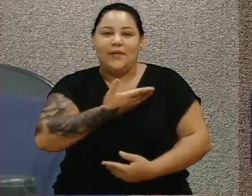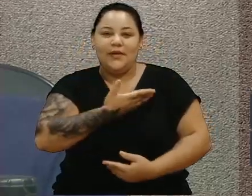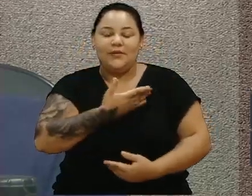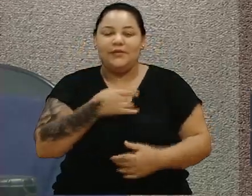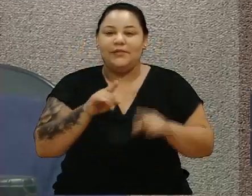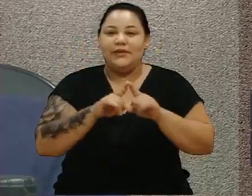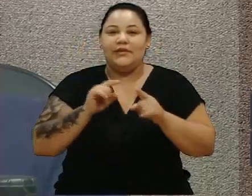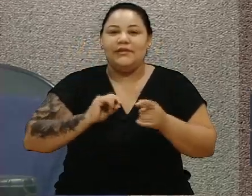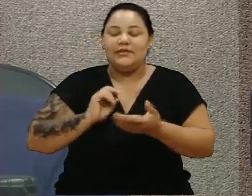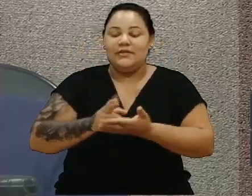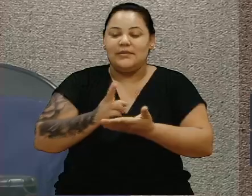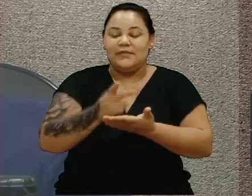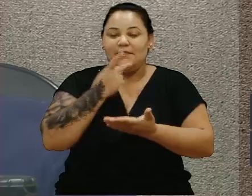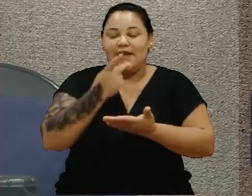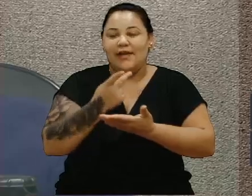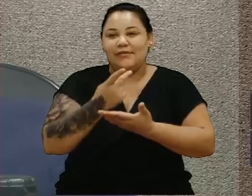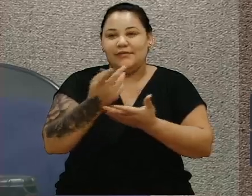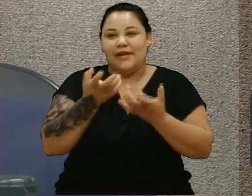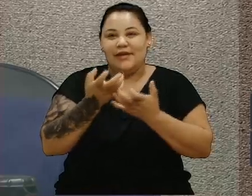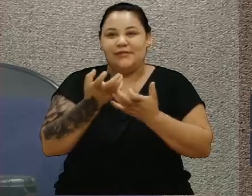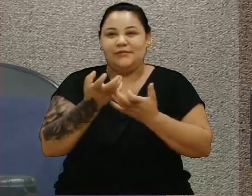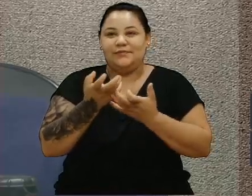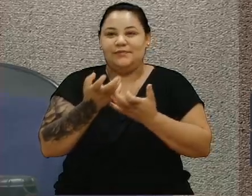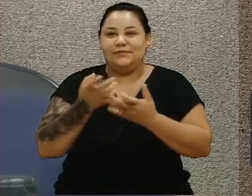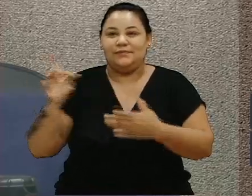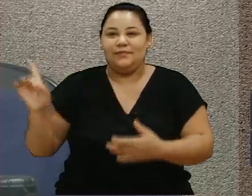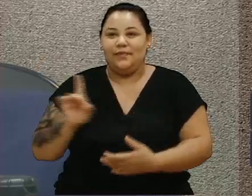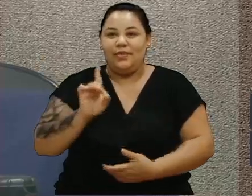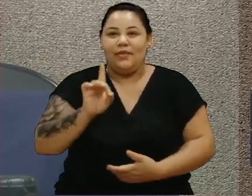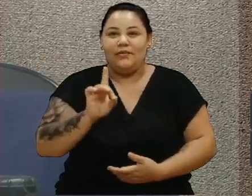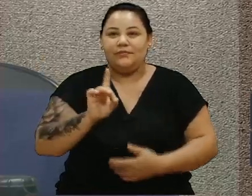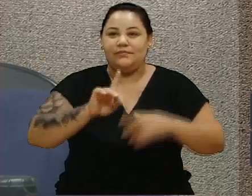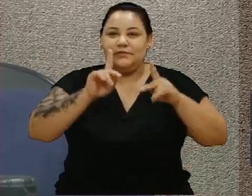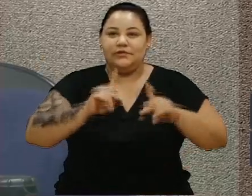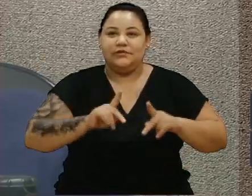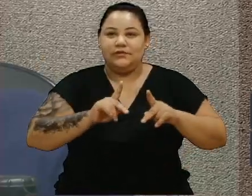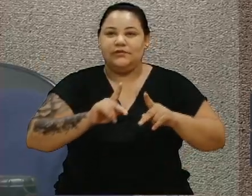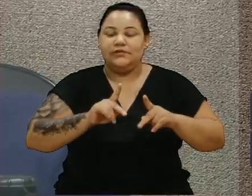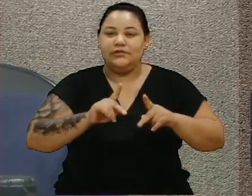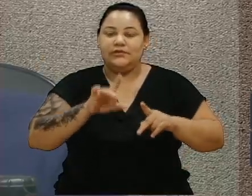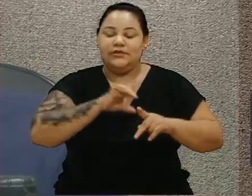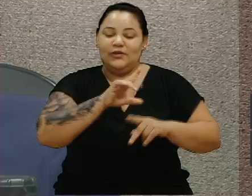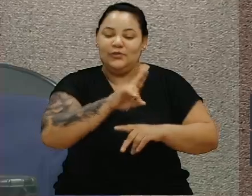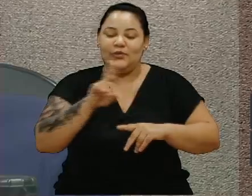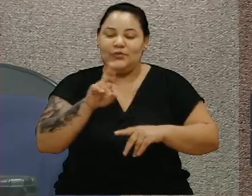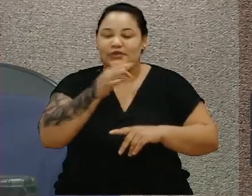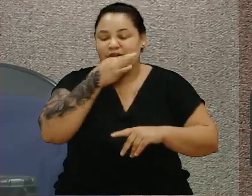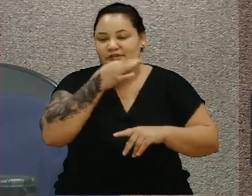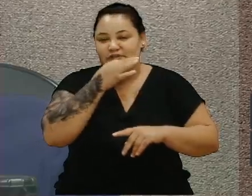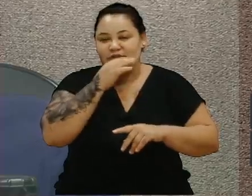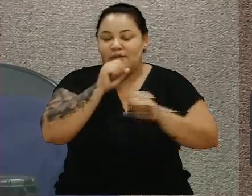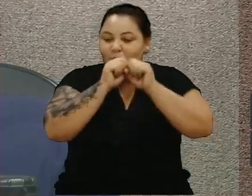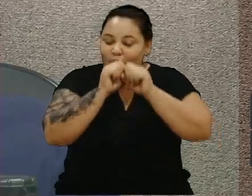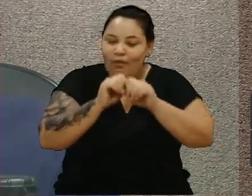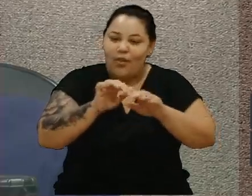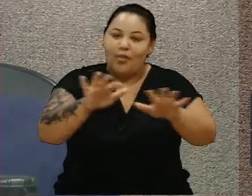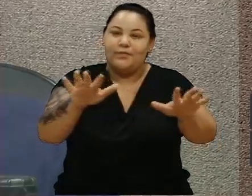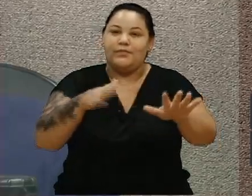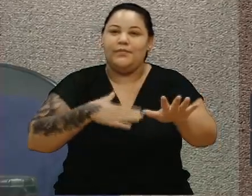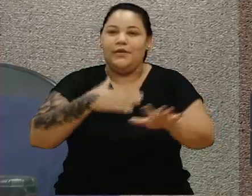sempre faço questão de trazer aqui pessoas que levam o nome de Caxias do Sul cada vez mais longe. Esse meu amigo é o